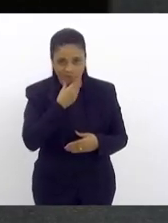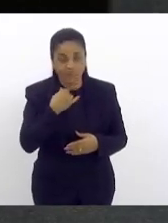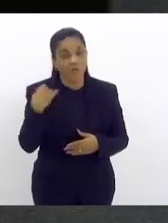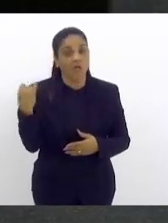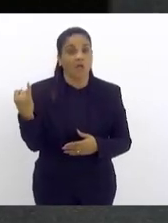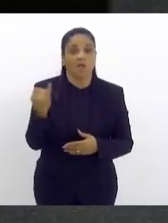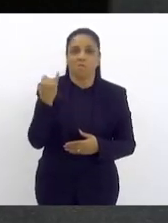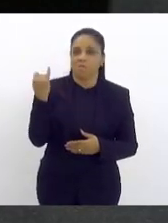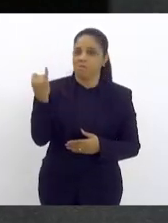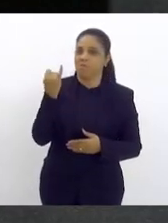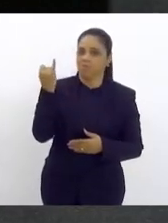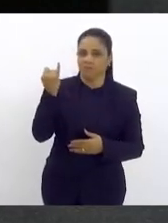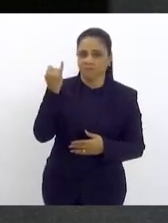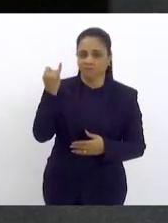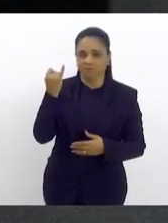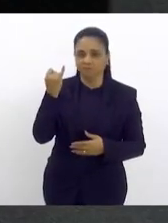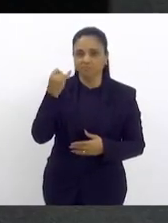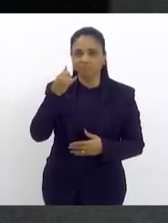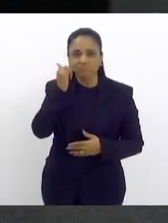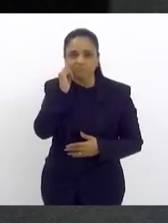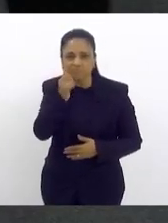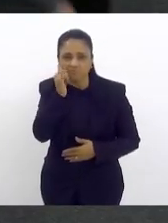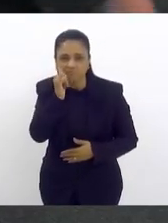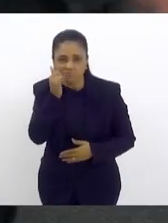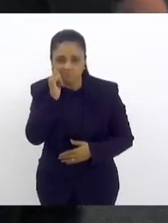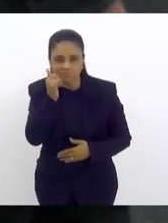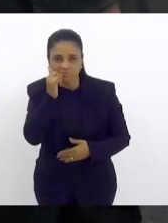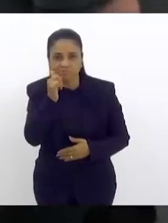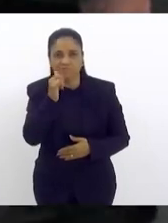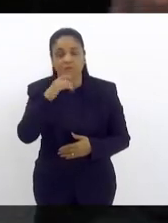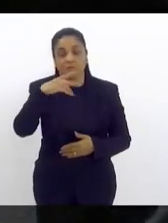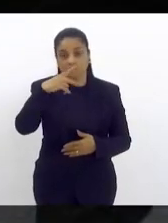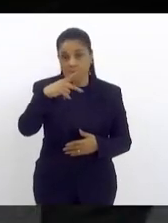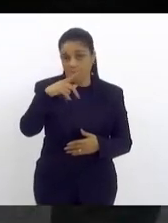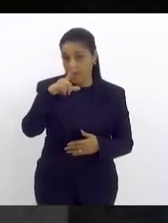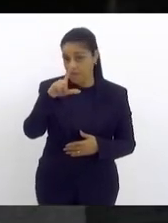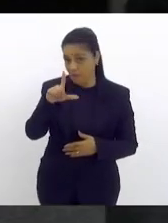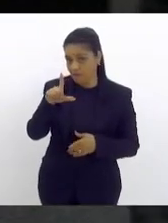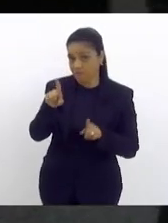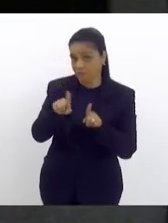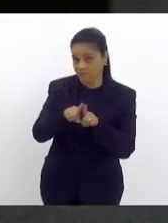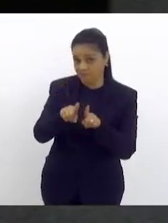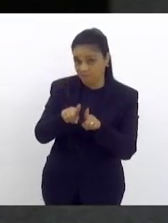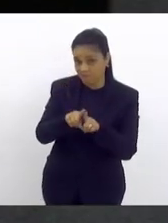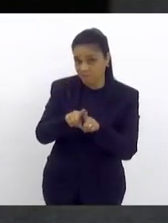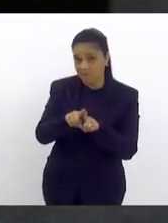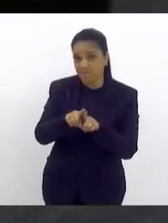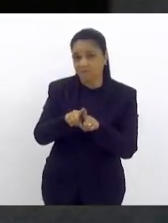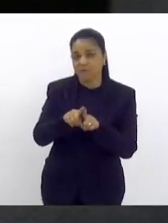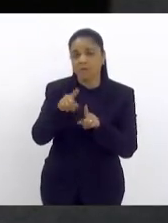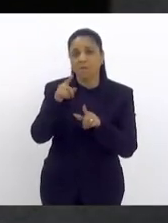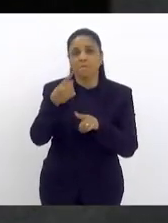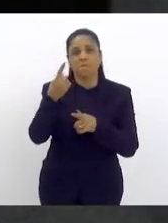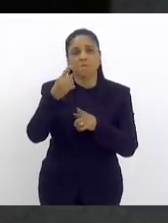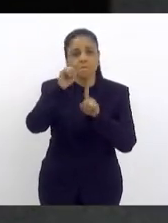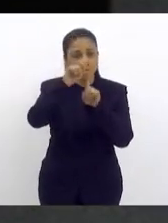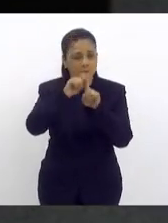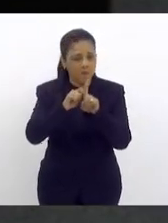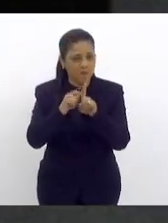importante a gente falar sobre espelho também porque no mês passado